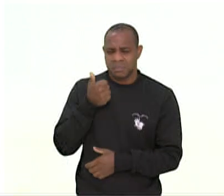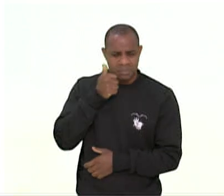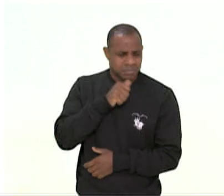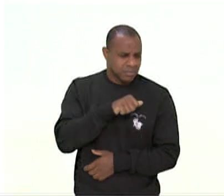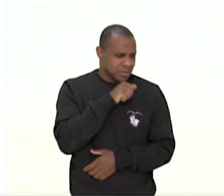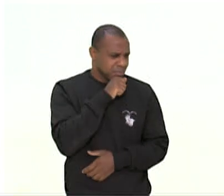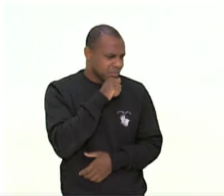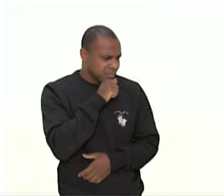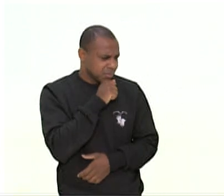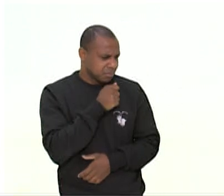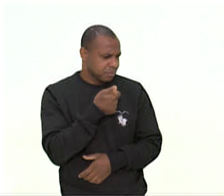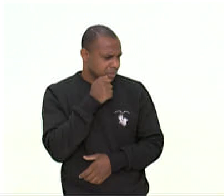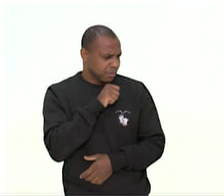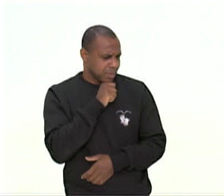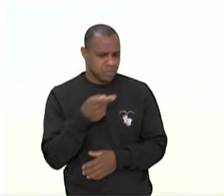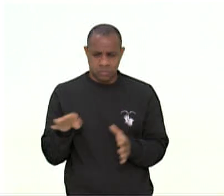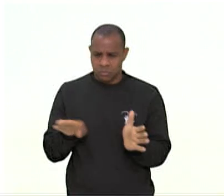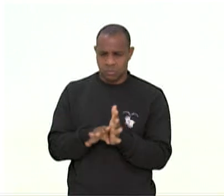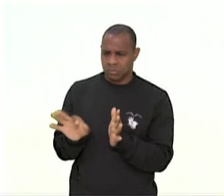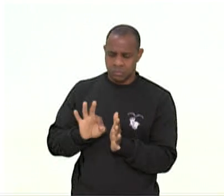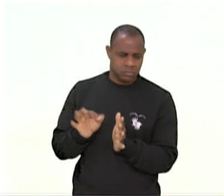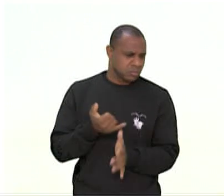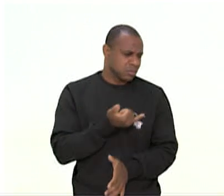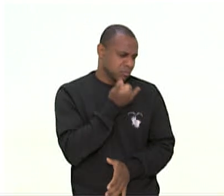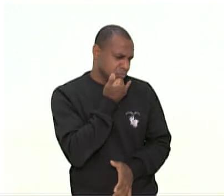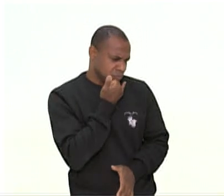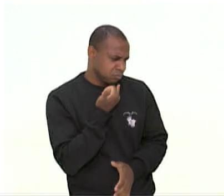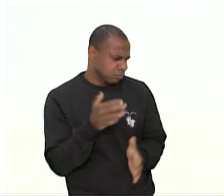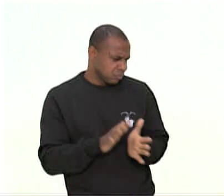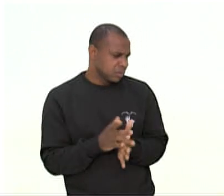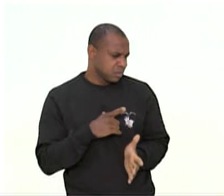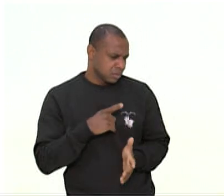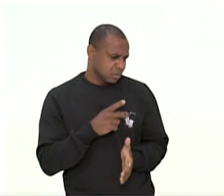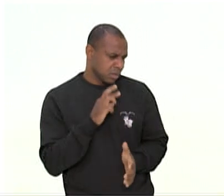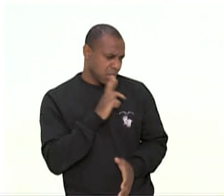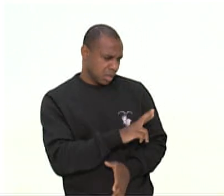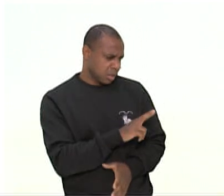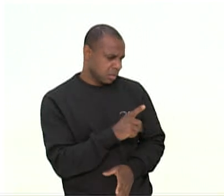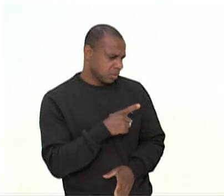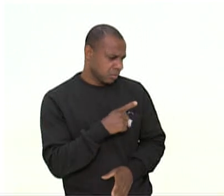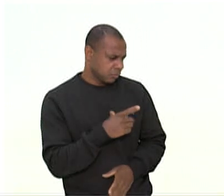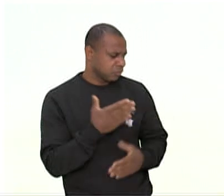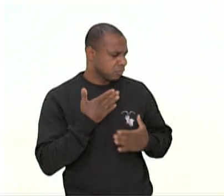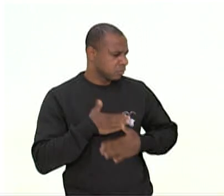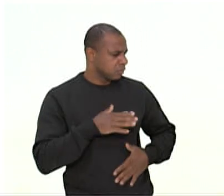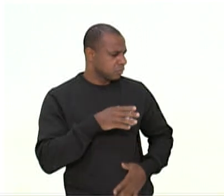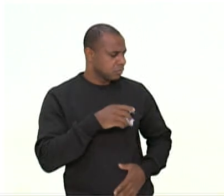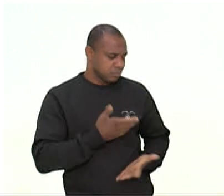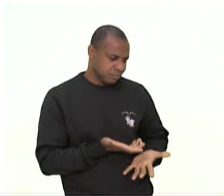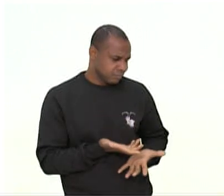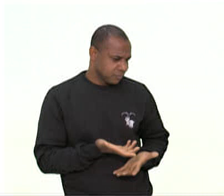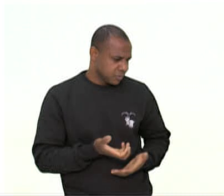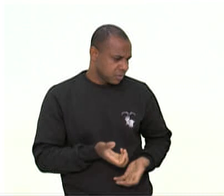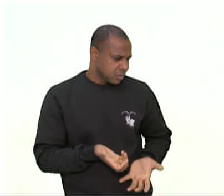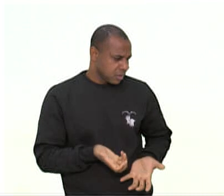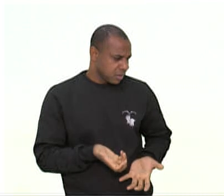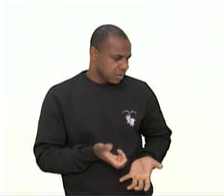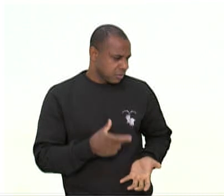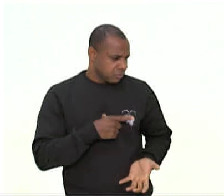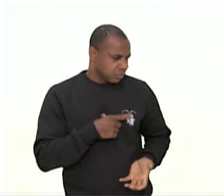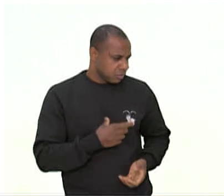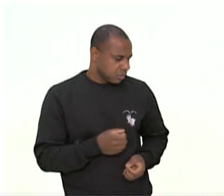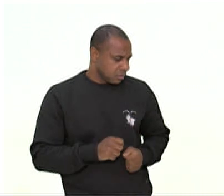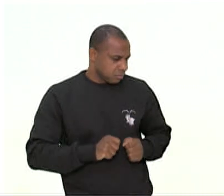seu pai ainda não chegou. Ele deixou um recado comigo, mandou dizer para você que ficou muito admirado, que se enganou e pediu para